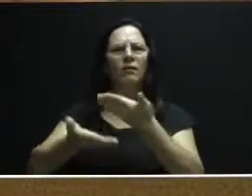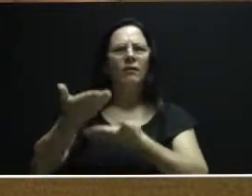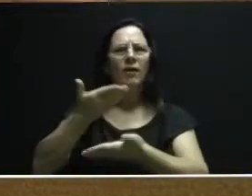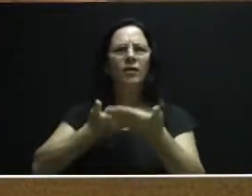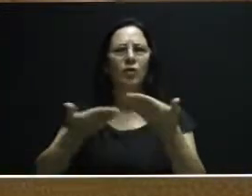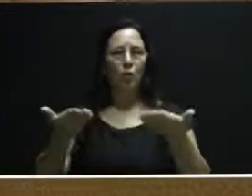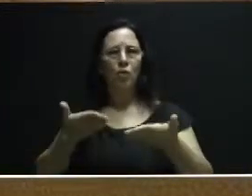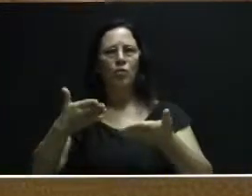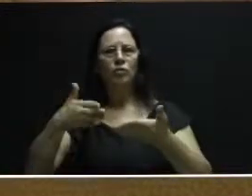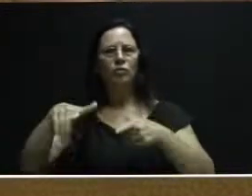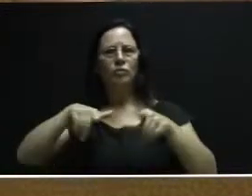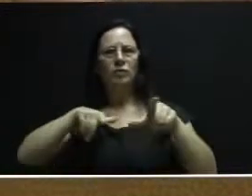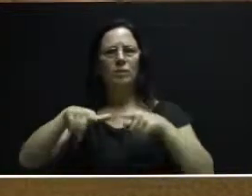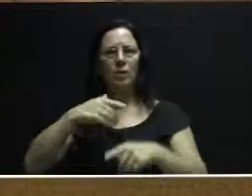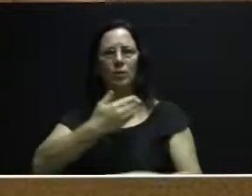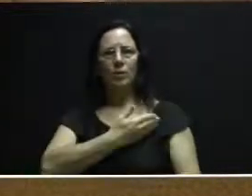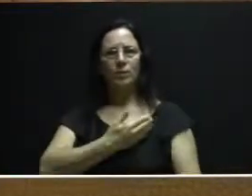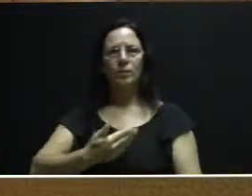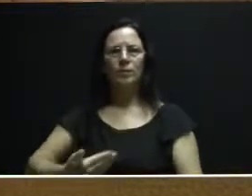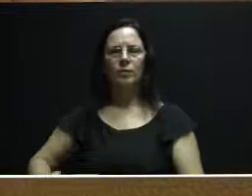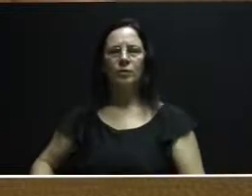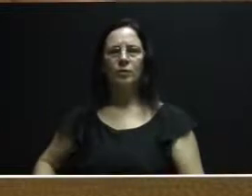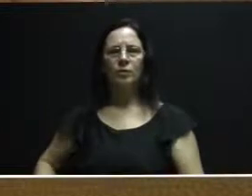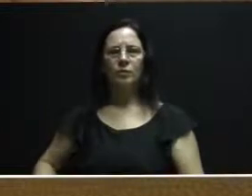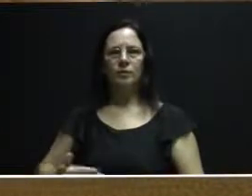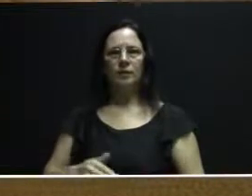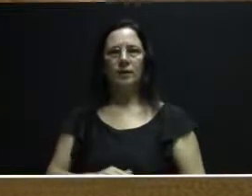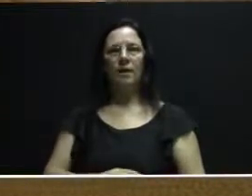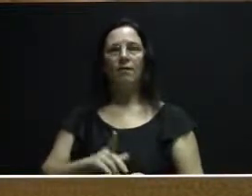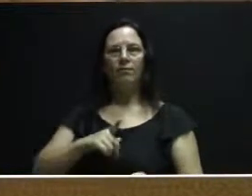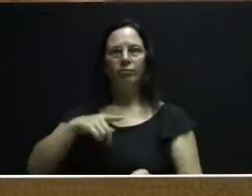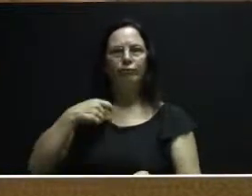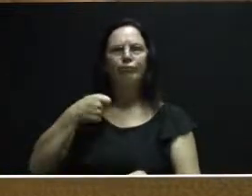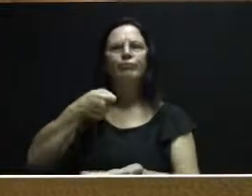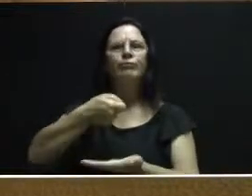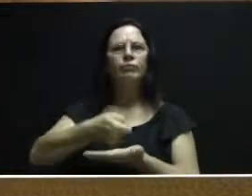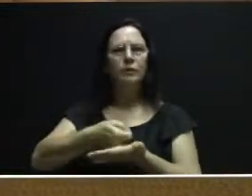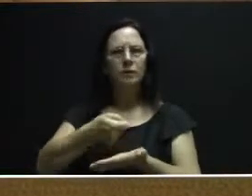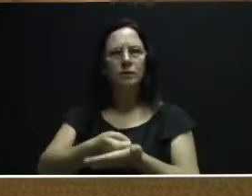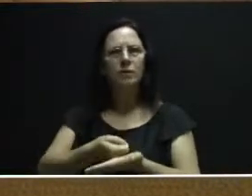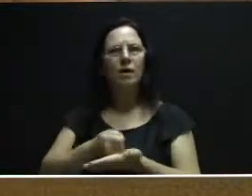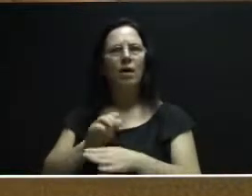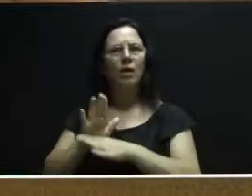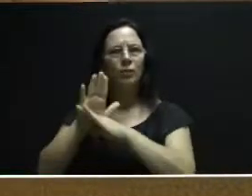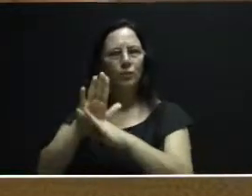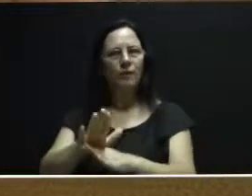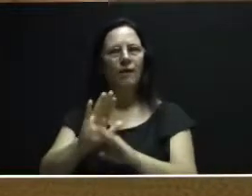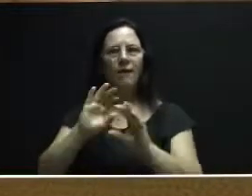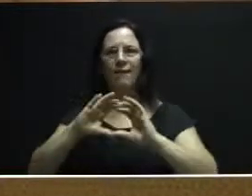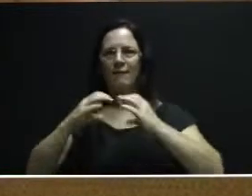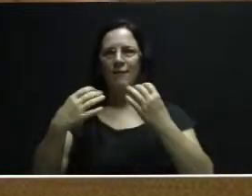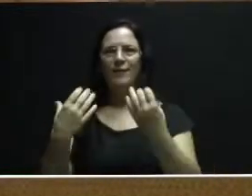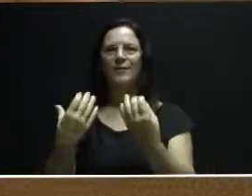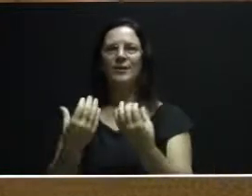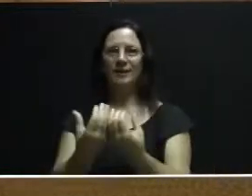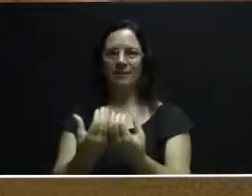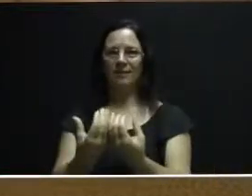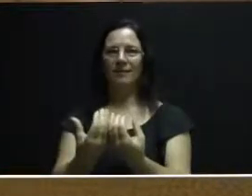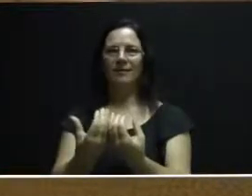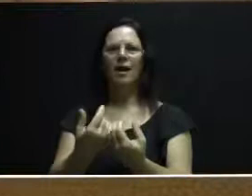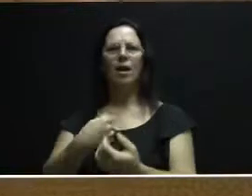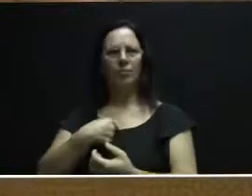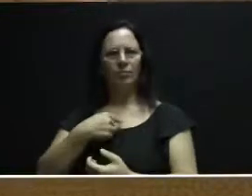público hoje tem a função e a obrigação de servir bem a comunidade. Então, esse é o